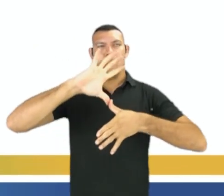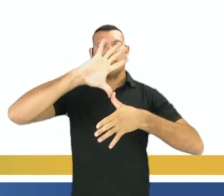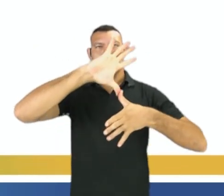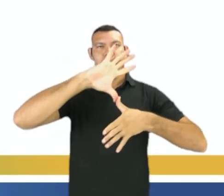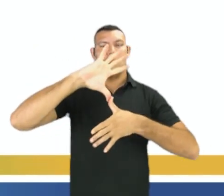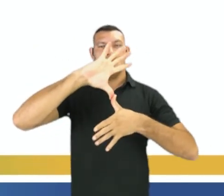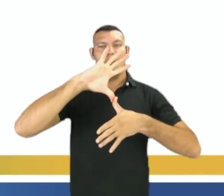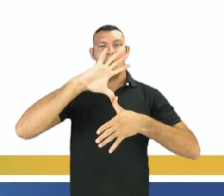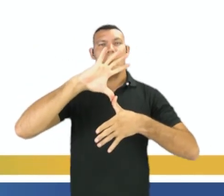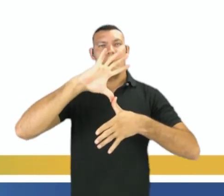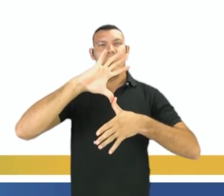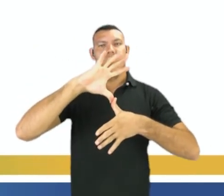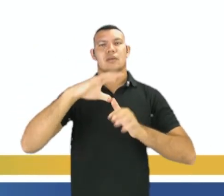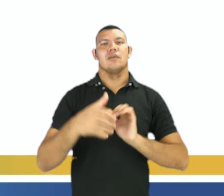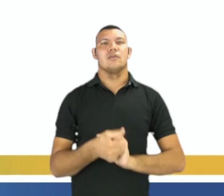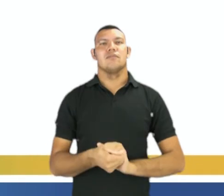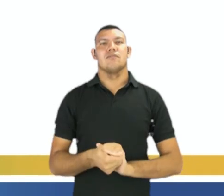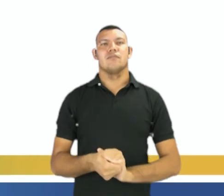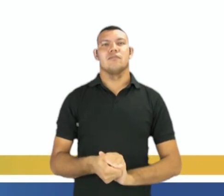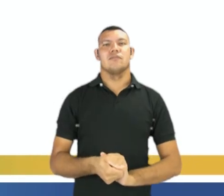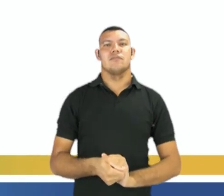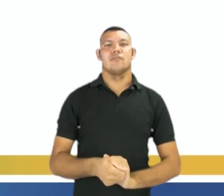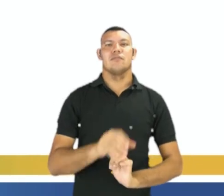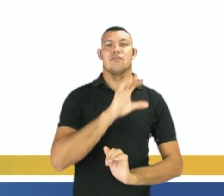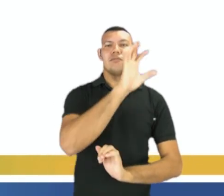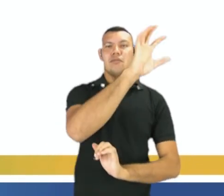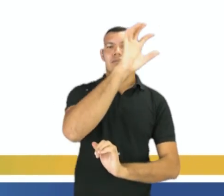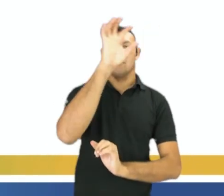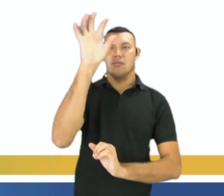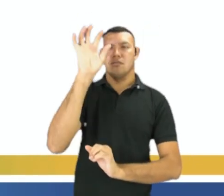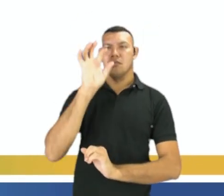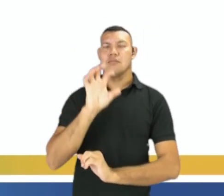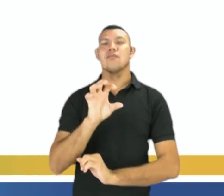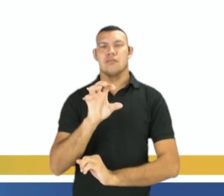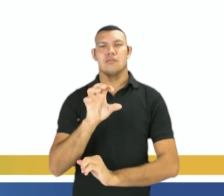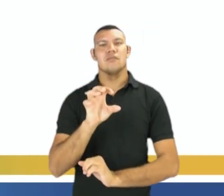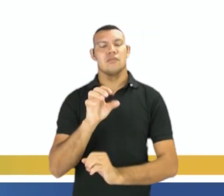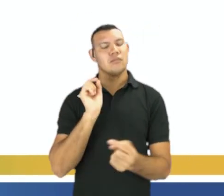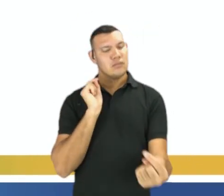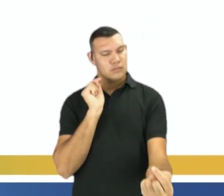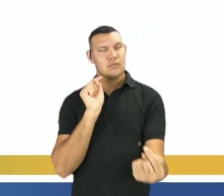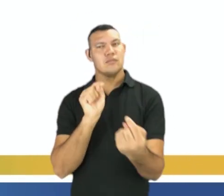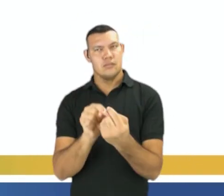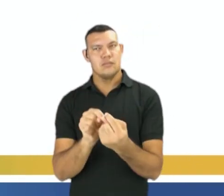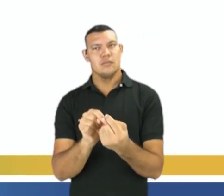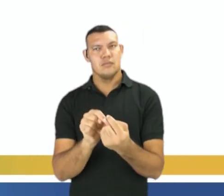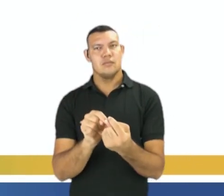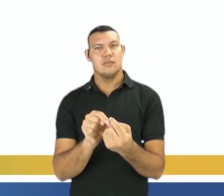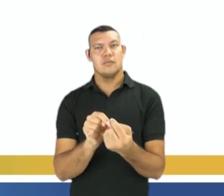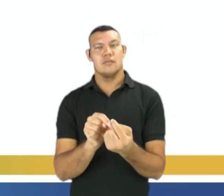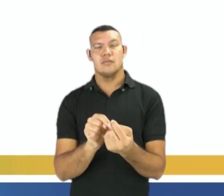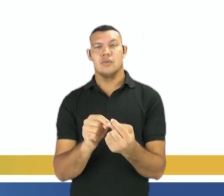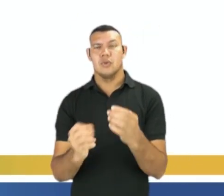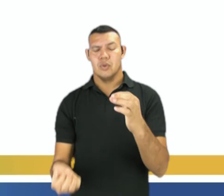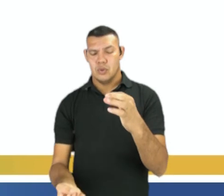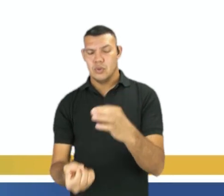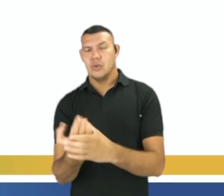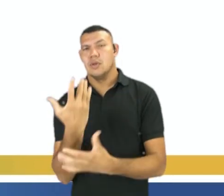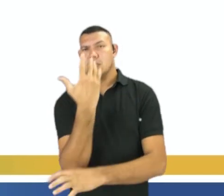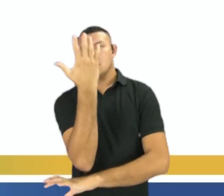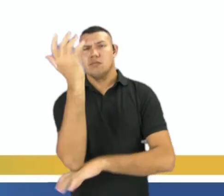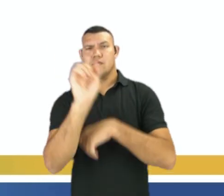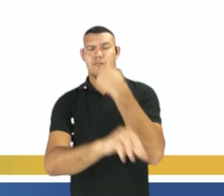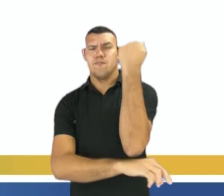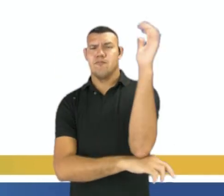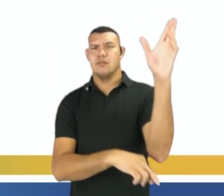principais domínios climáticos brasileiros, né? Cada clima desse que equivale a uma formação de vegetal. Nós temos aí o